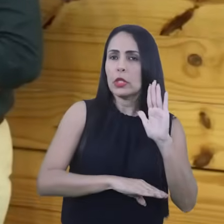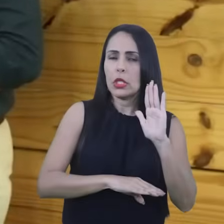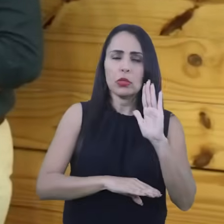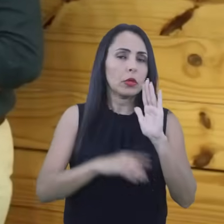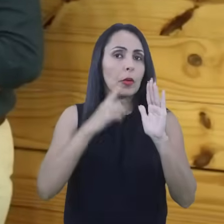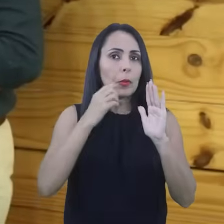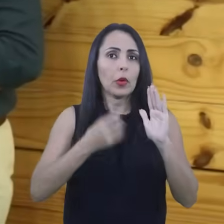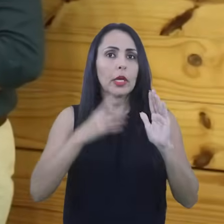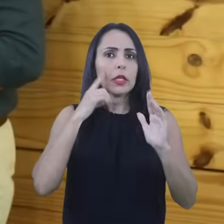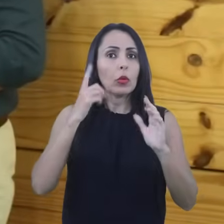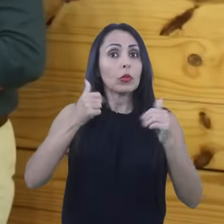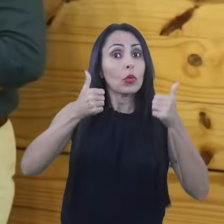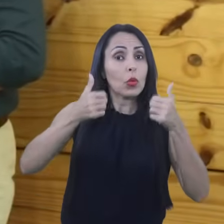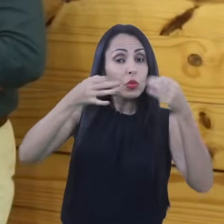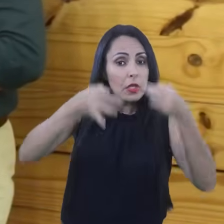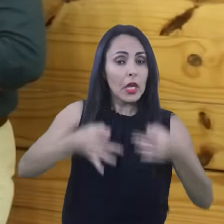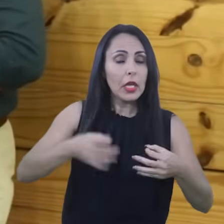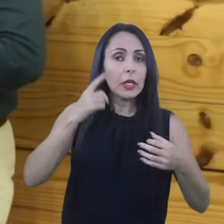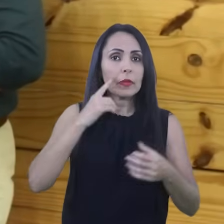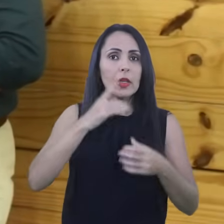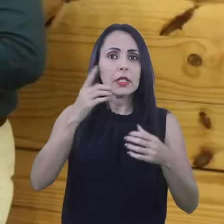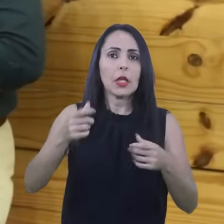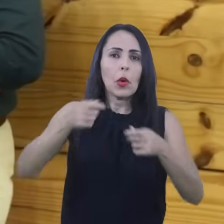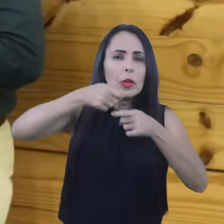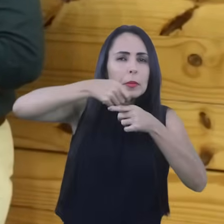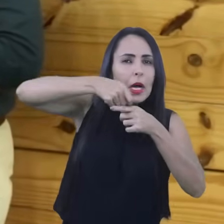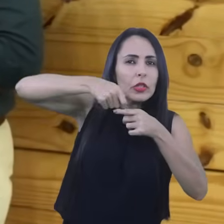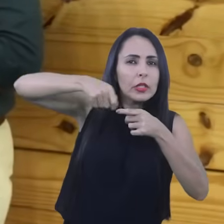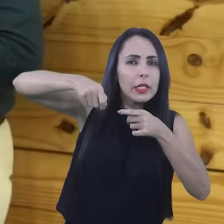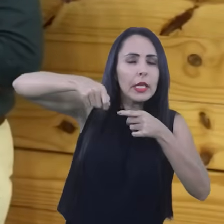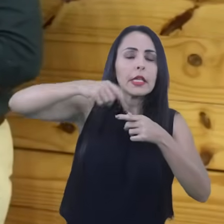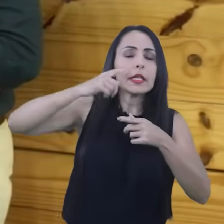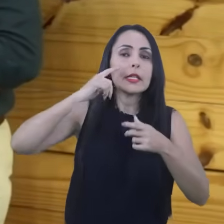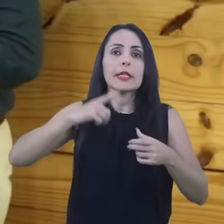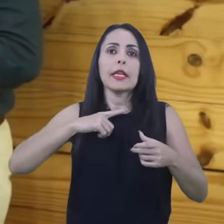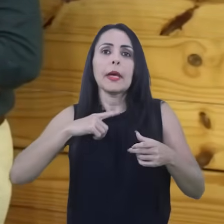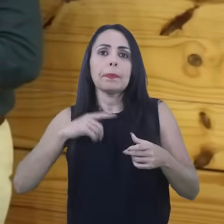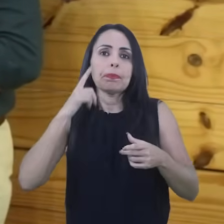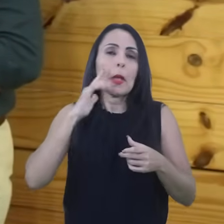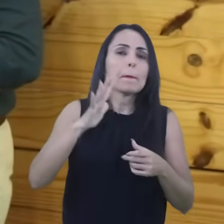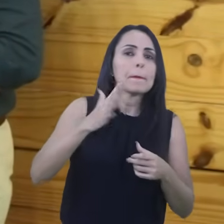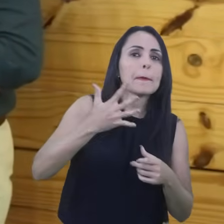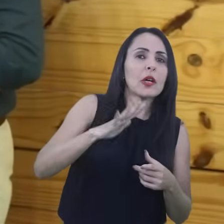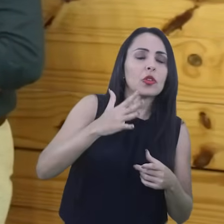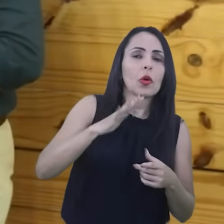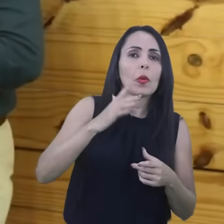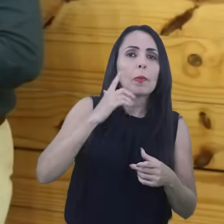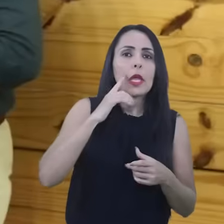Então o ideal é você procurar um creme dental, uma pasta de dente, né, que tenha pelo menos essa